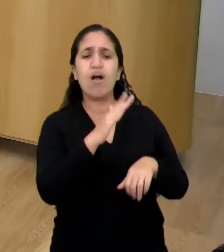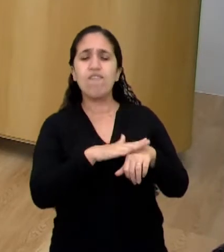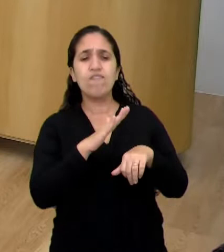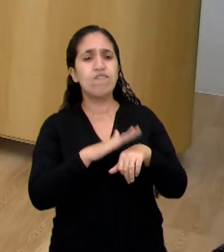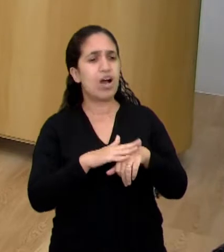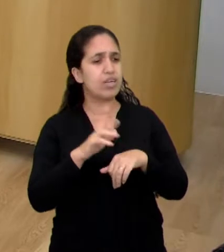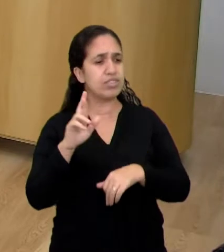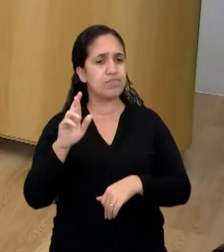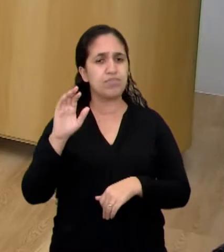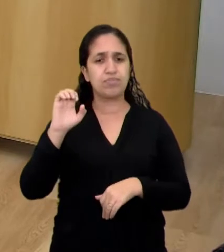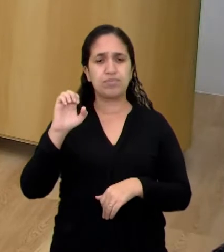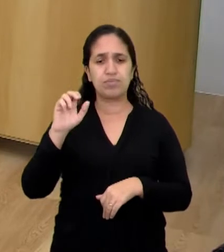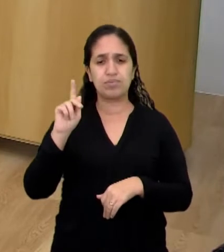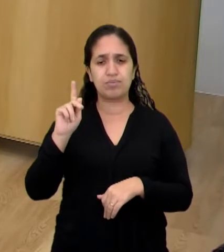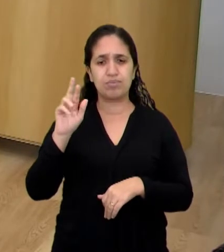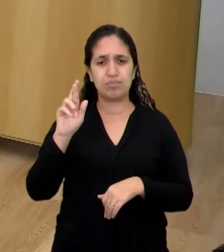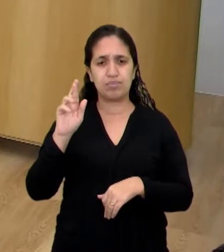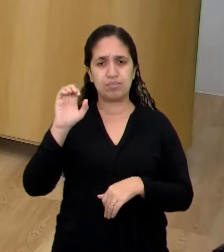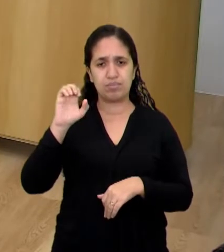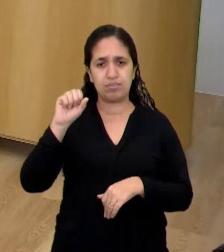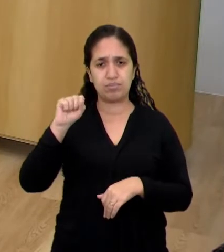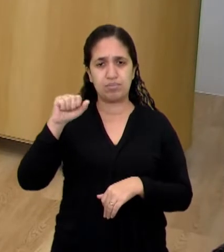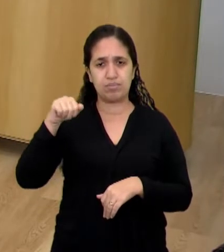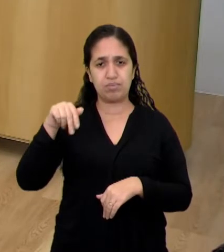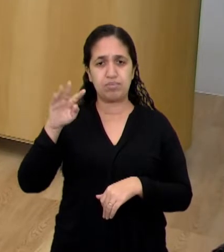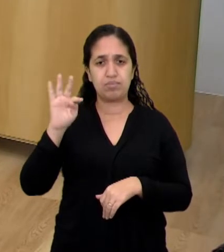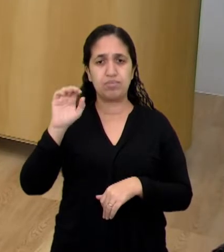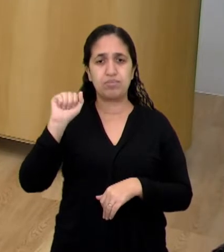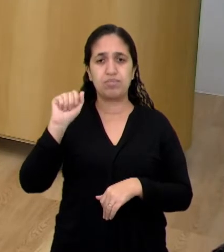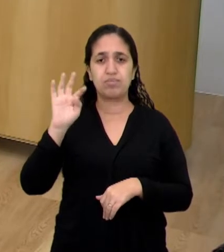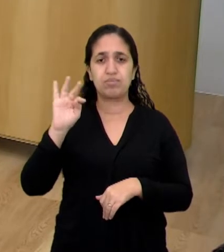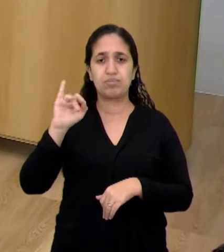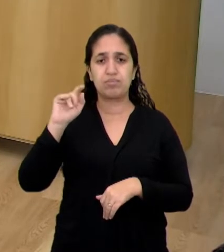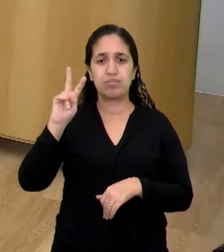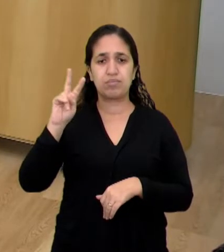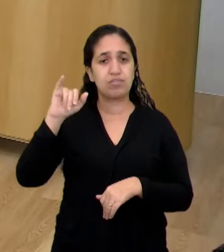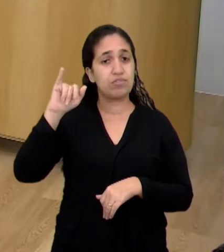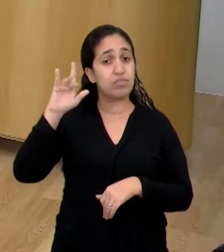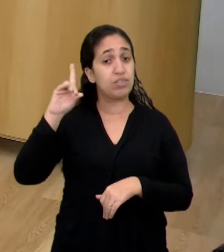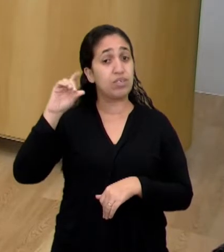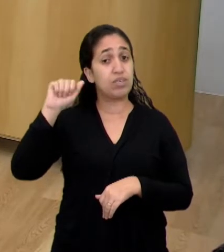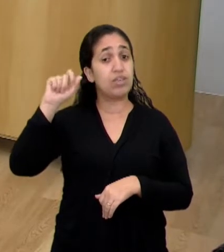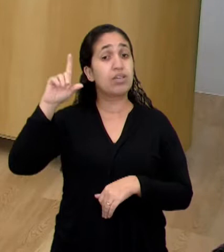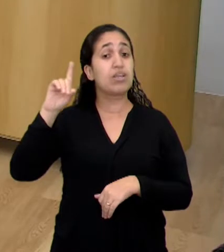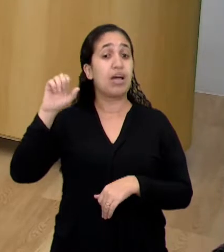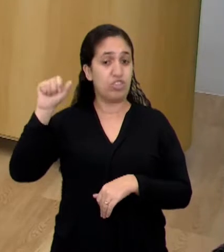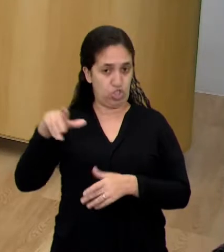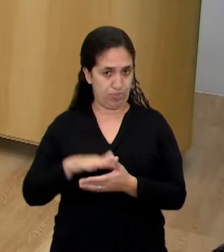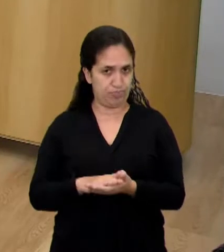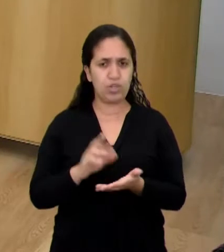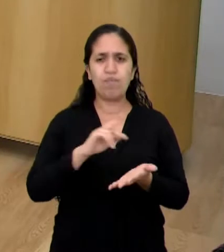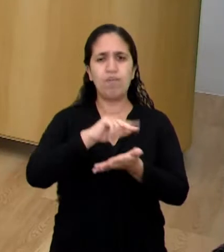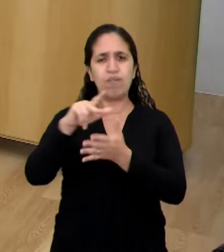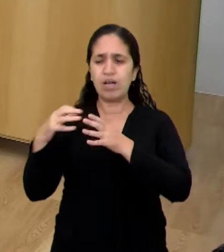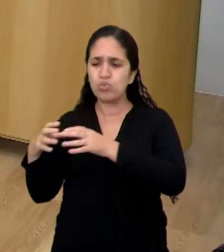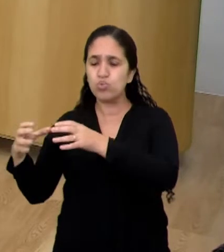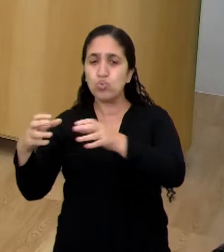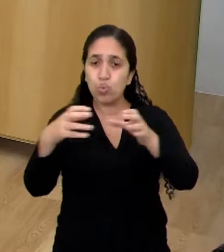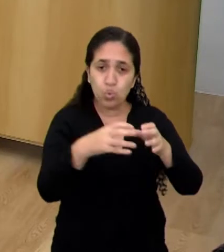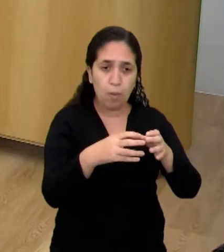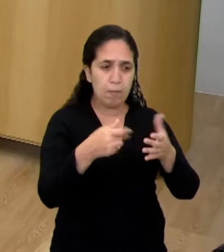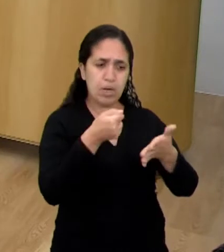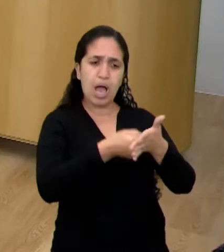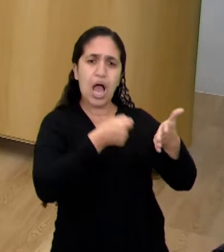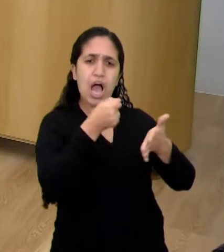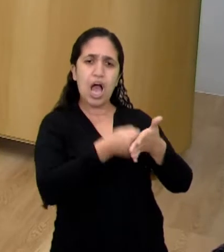de representatividade, Vivi e Silene. O que faz vários grupos reivindicarem maior representatividade?